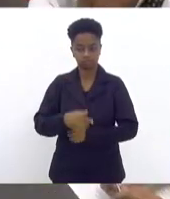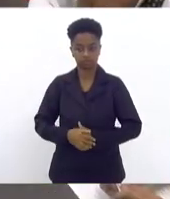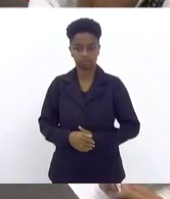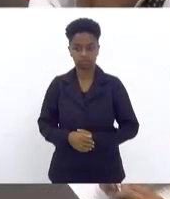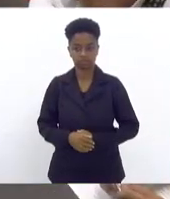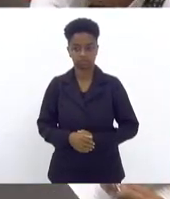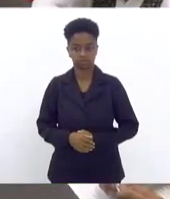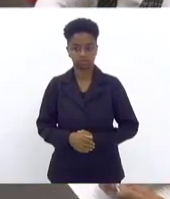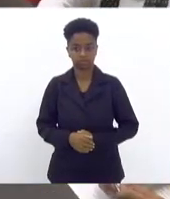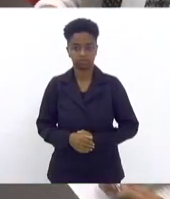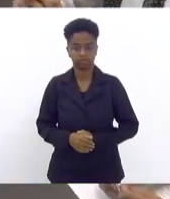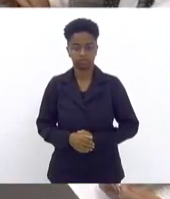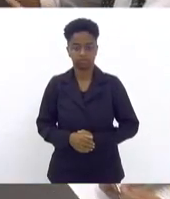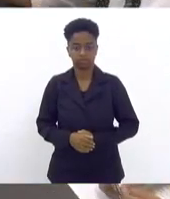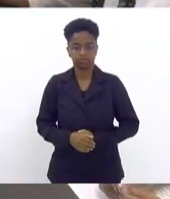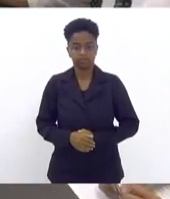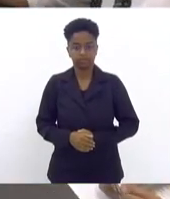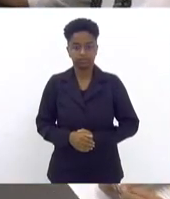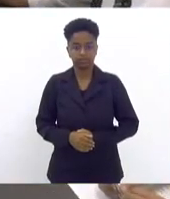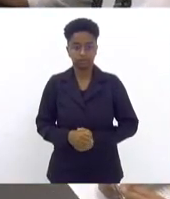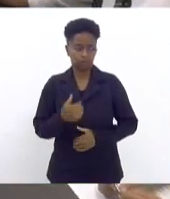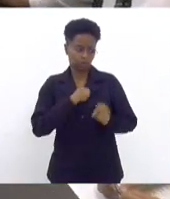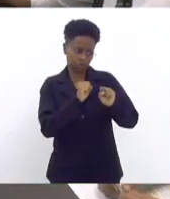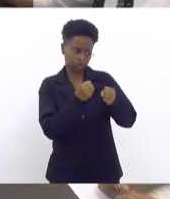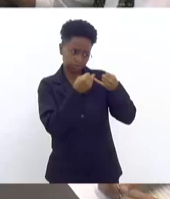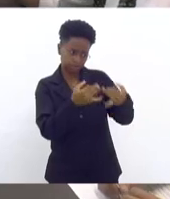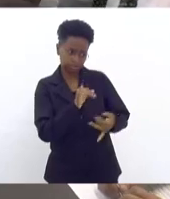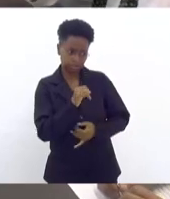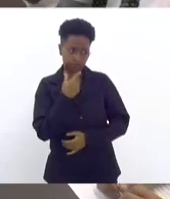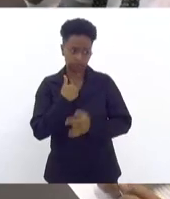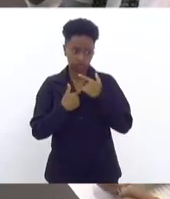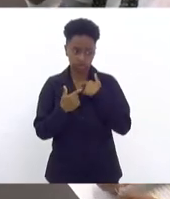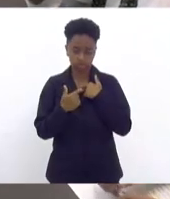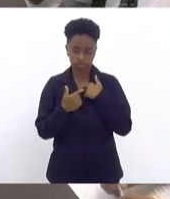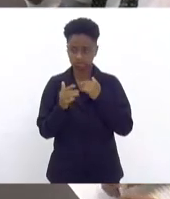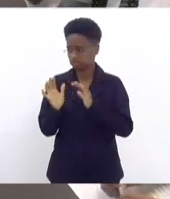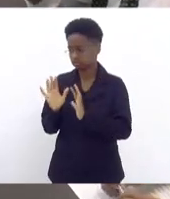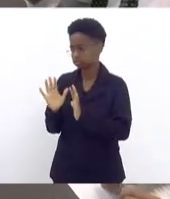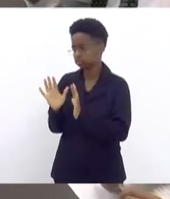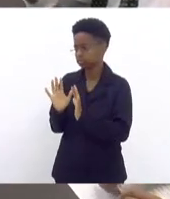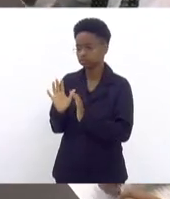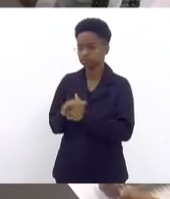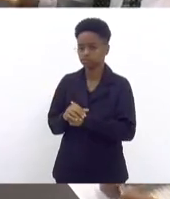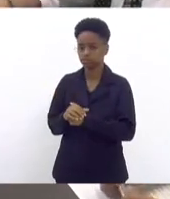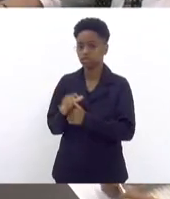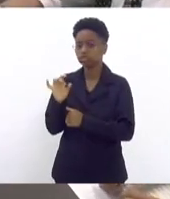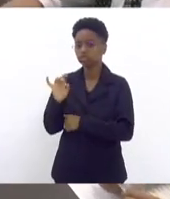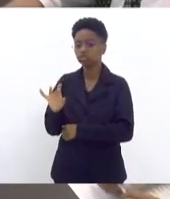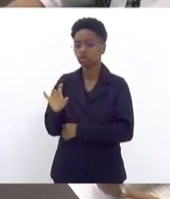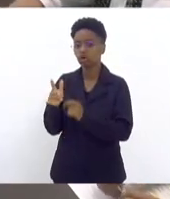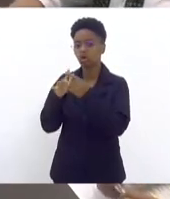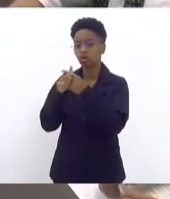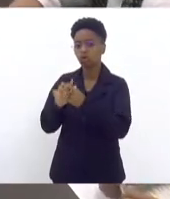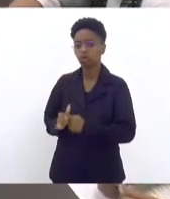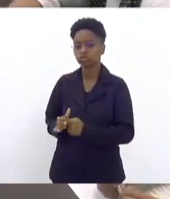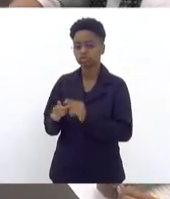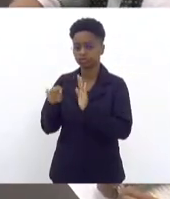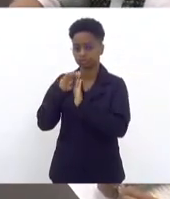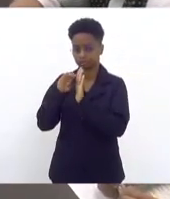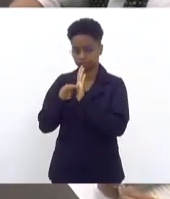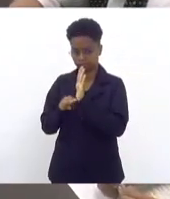Presidente, posso explicar se quiser. Não, é só para... Pois não, deputado Paulo. Fazer uma... correção na